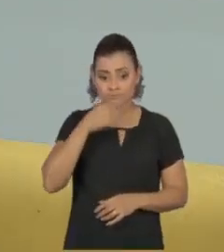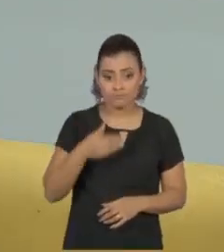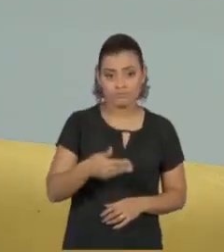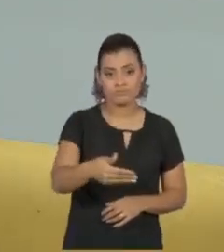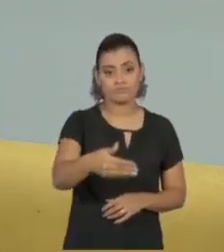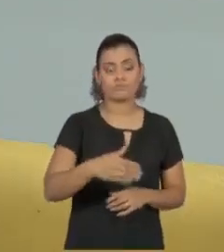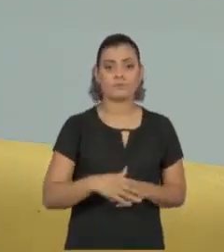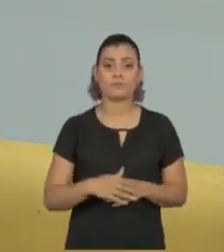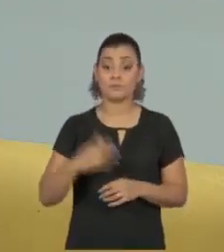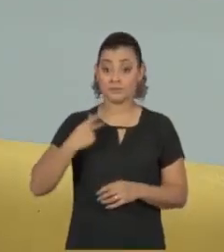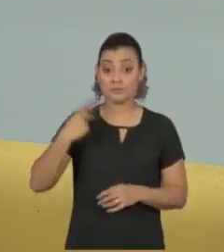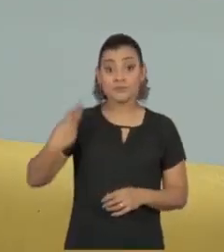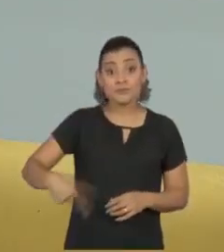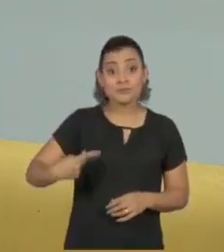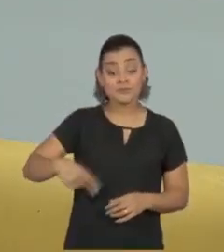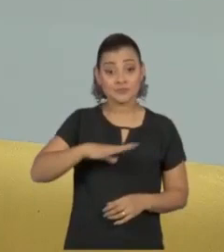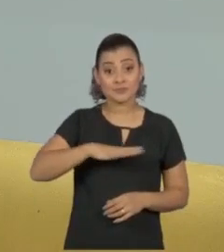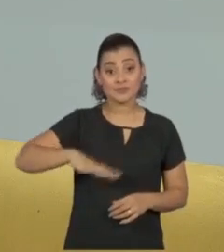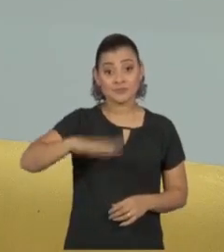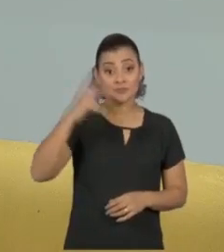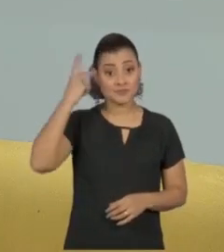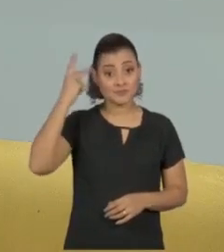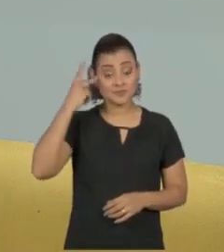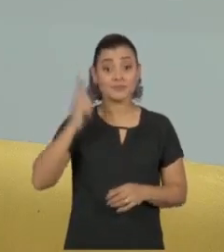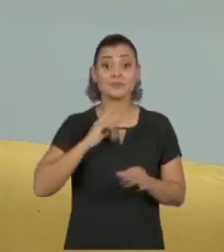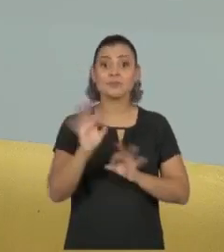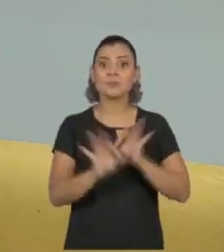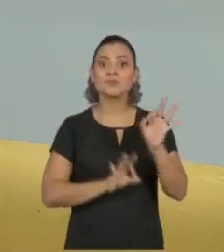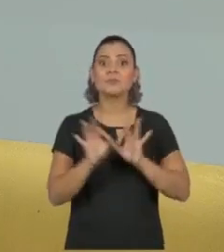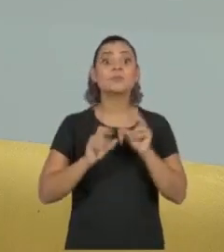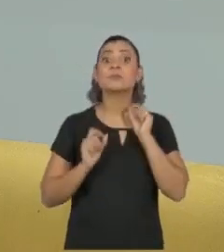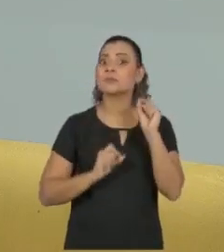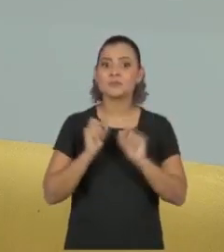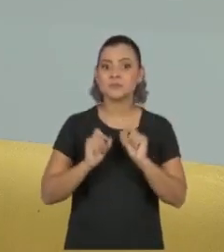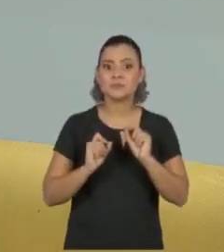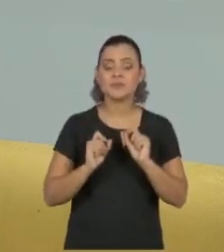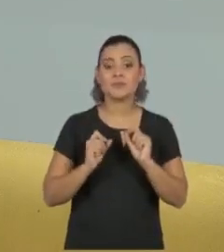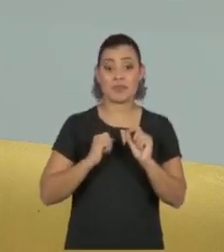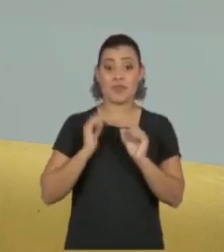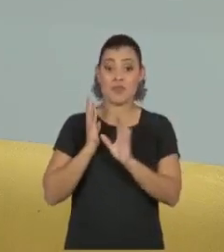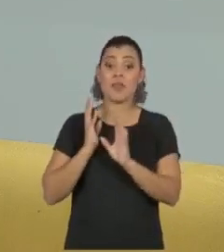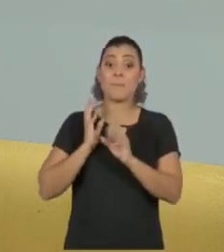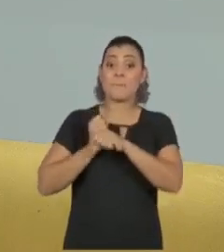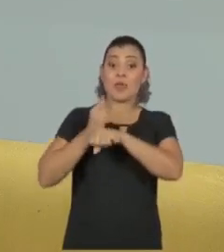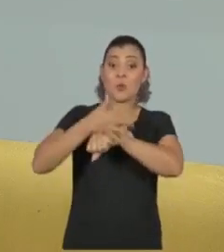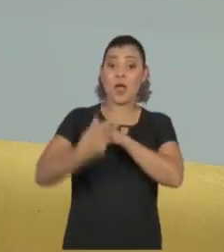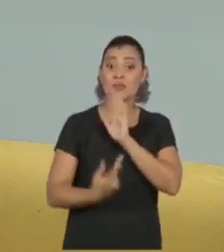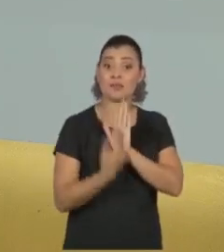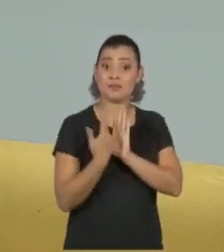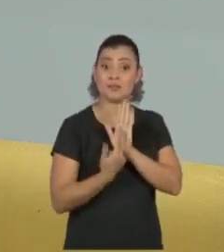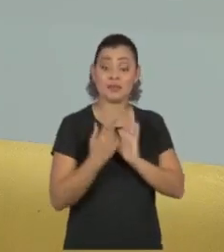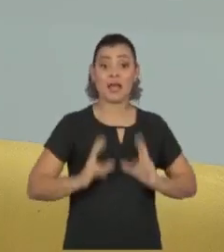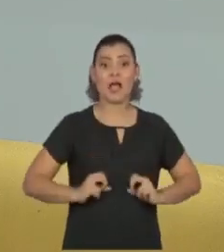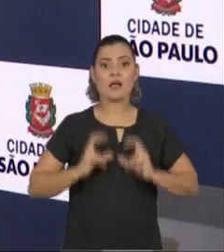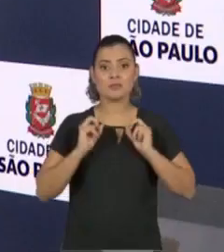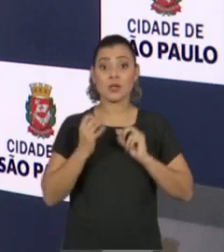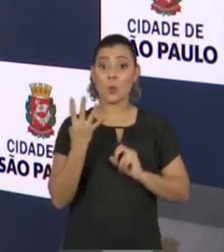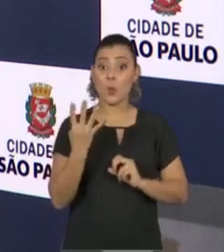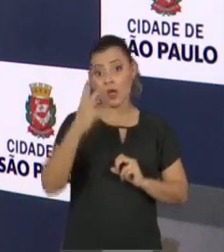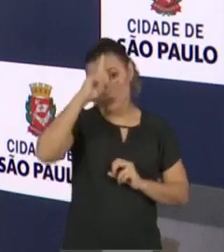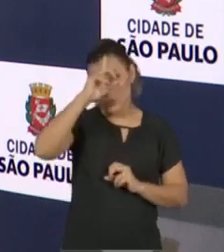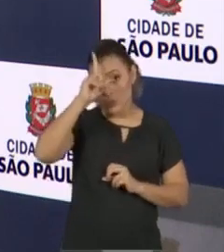E a cidade de São Paulo lança o programa Corujão do Câncer, em parceria com 4